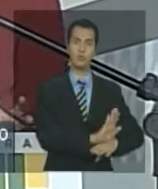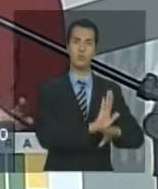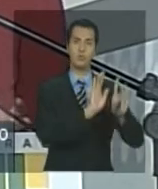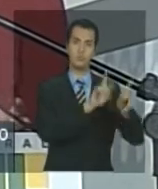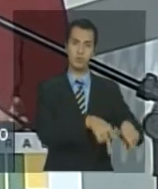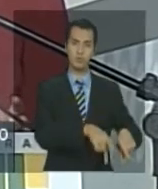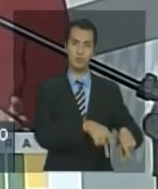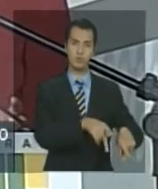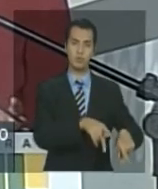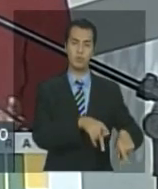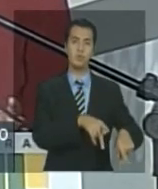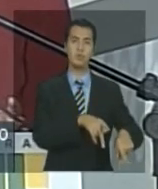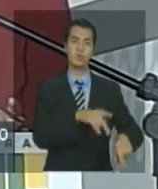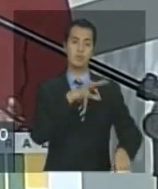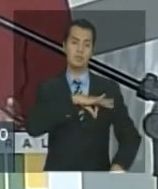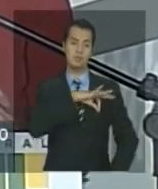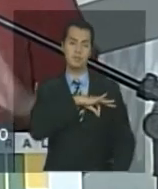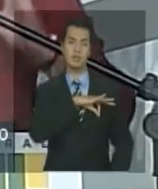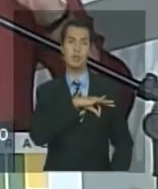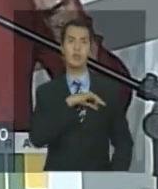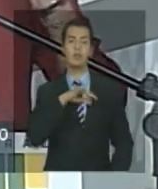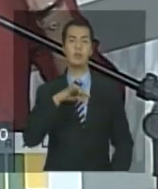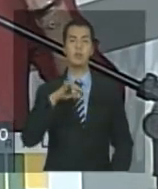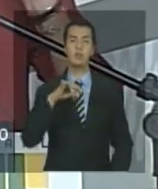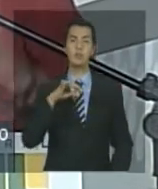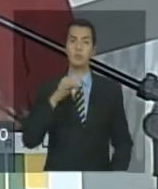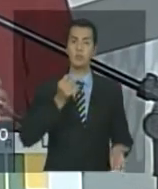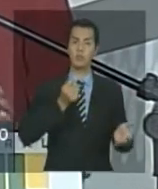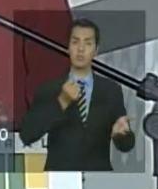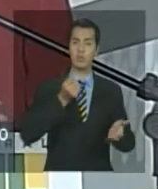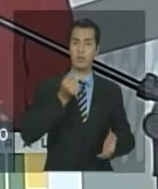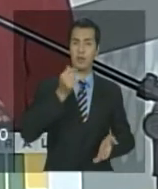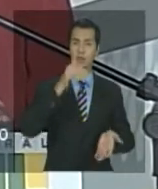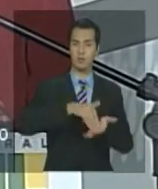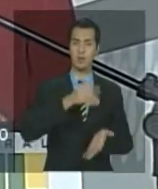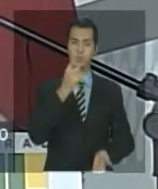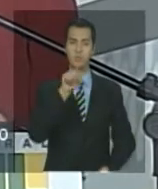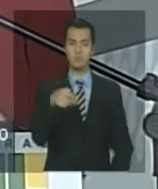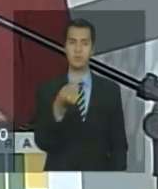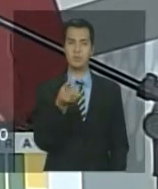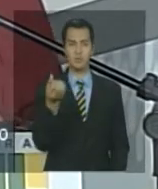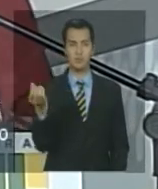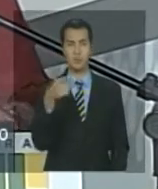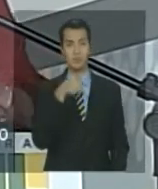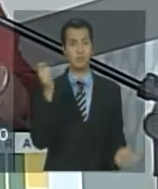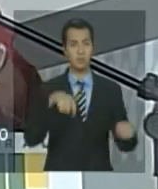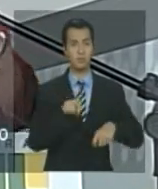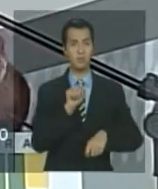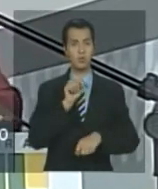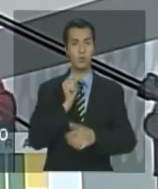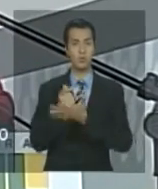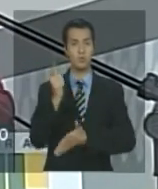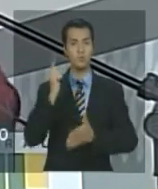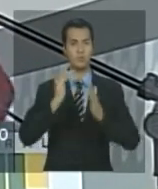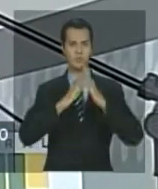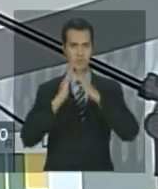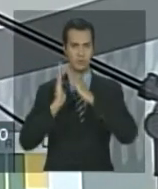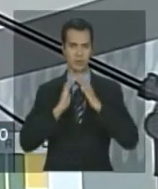até R$ 1.600, um programa de moradia? É porque